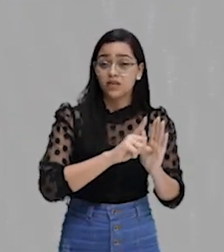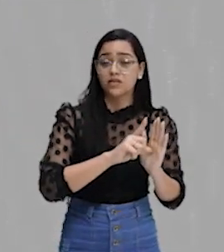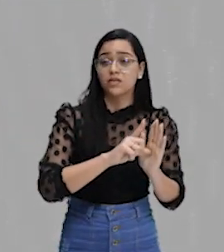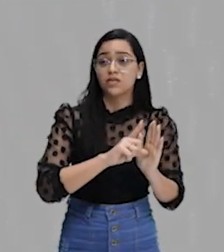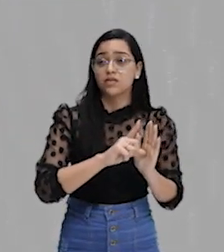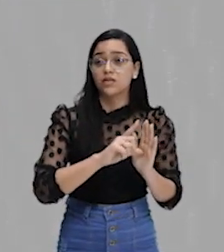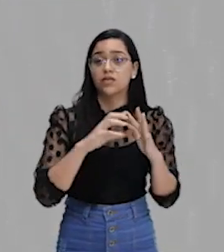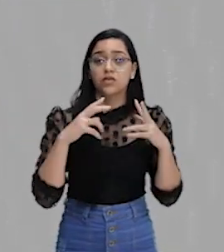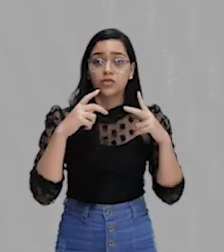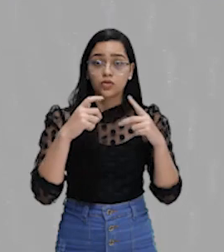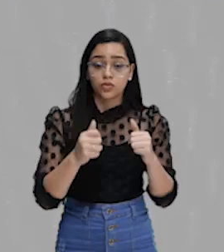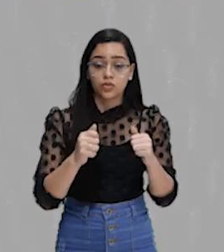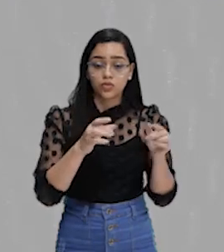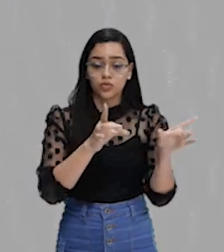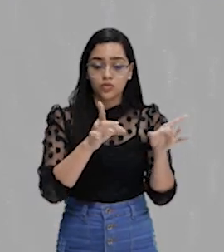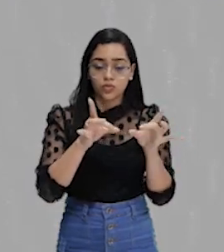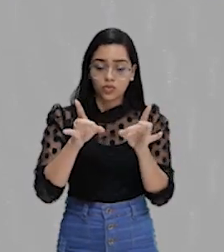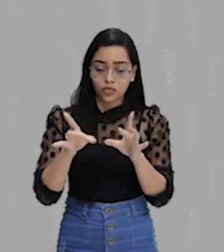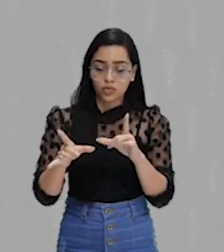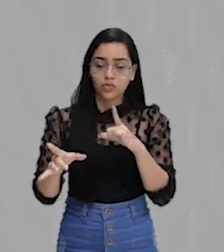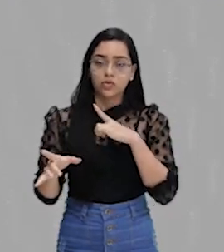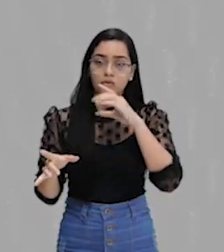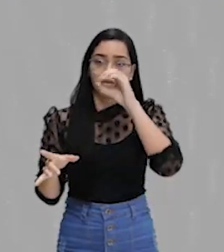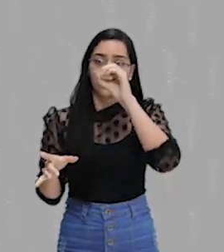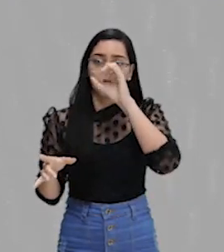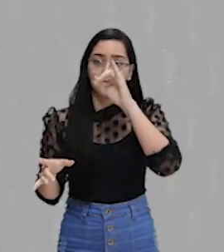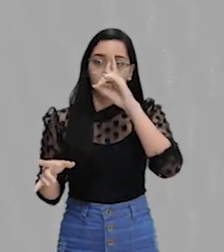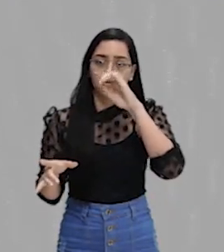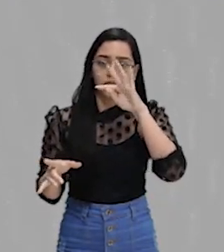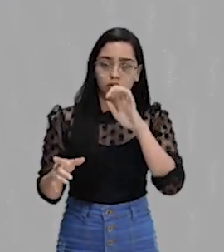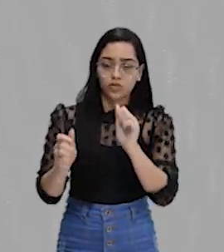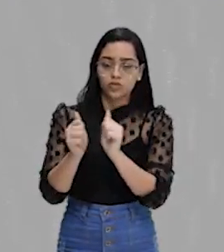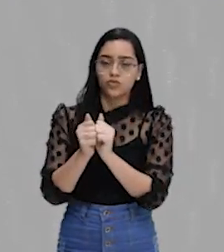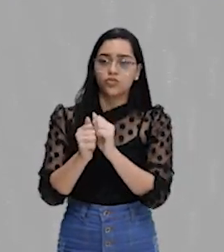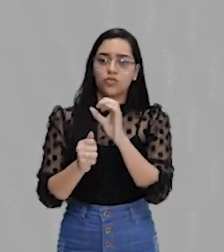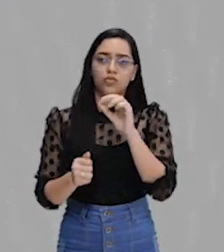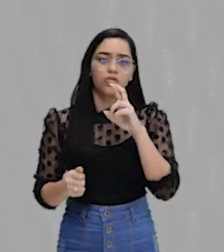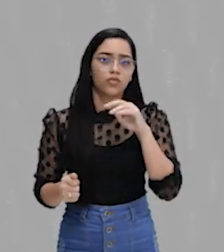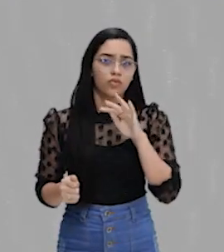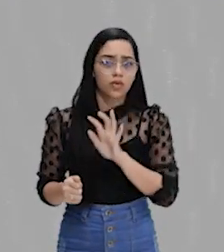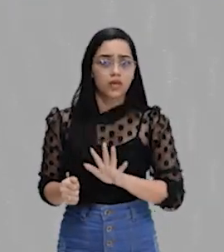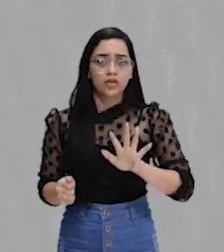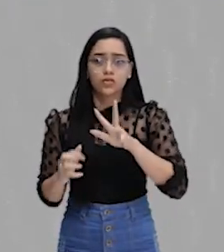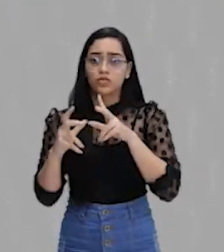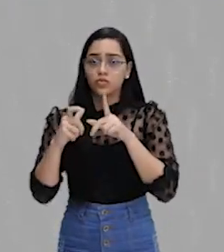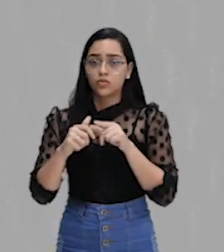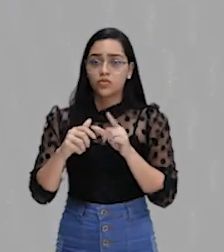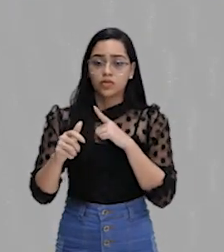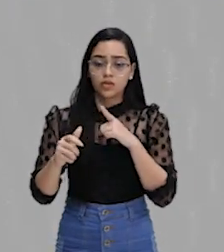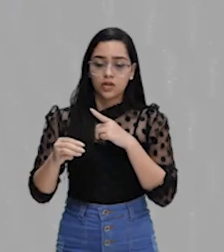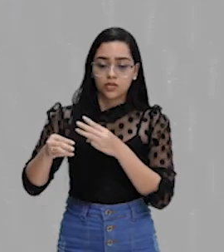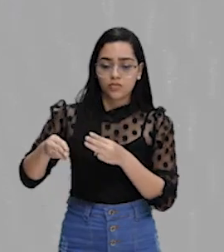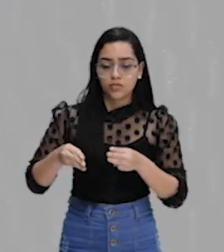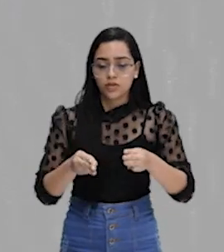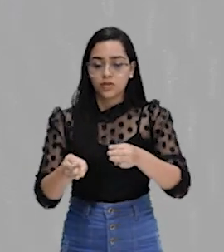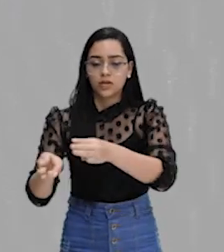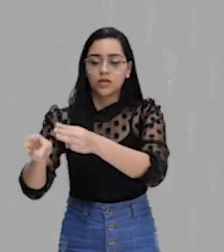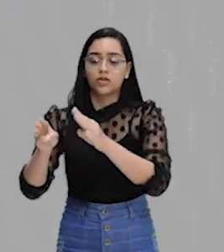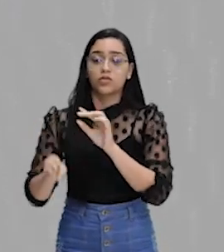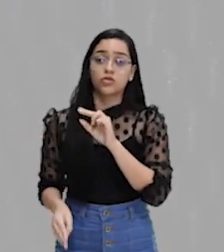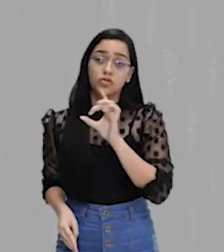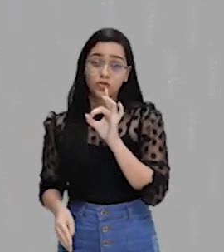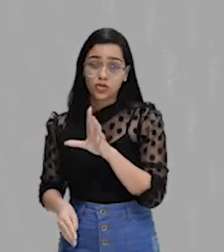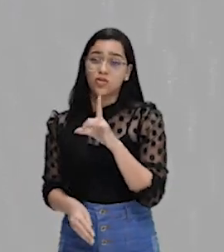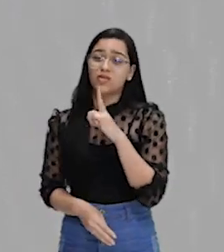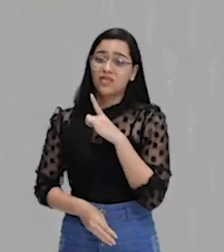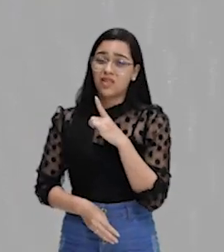a rota comercial que o Ocidente tinha com o Oriente era através do Mediterrâneo. A rota do Atlântico ela só vai